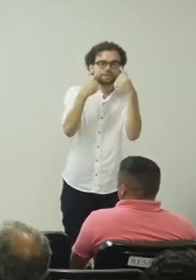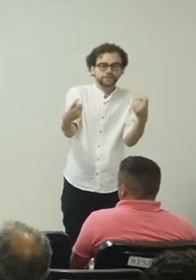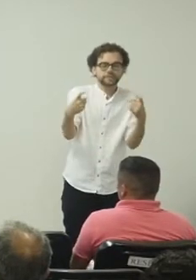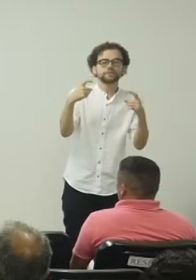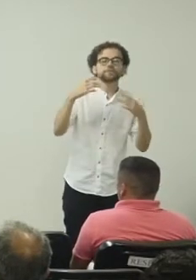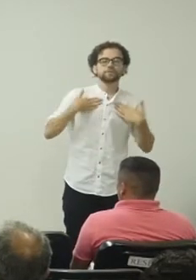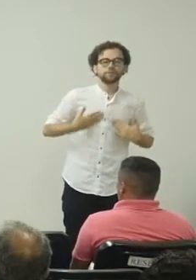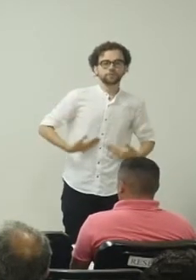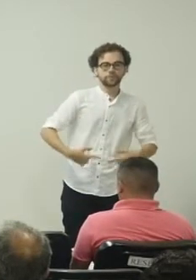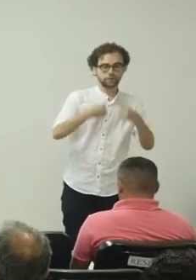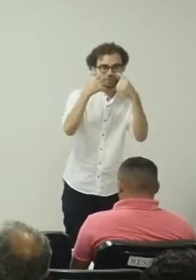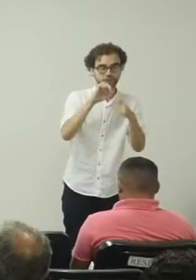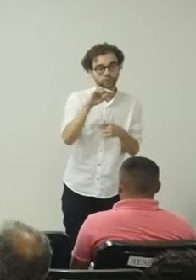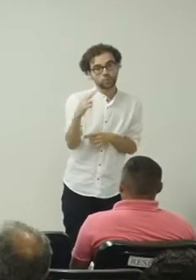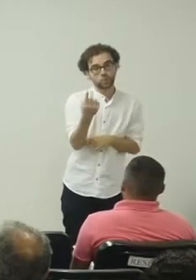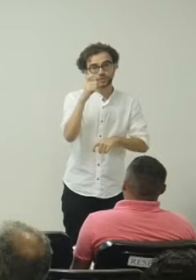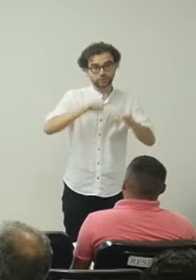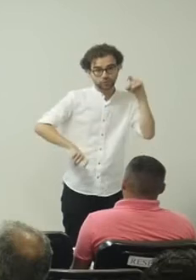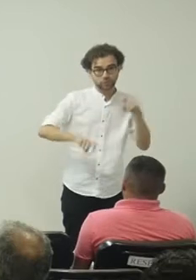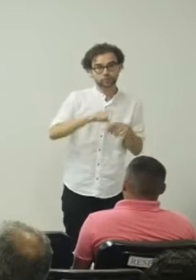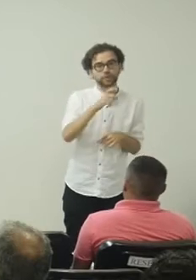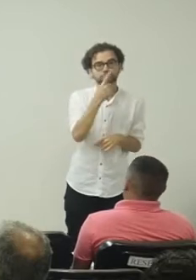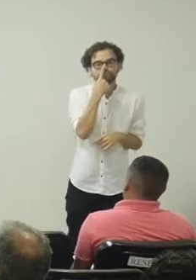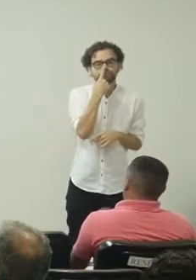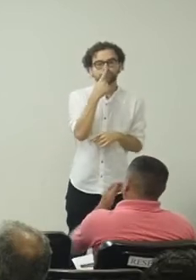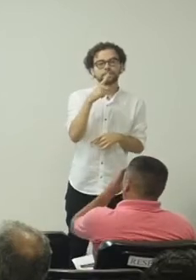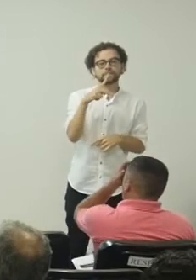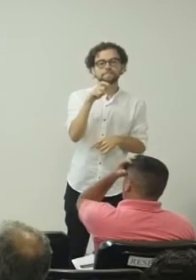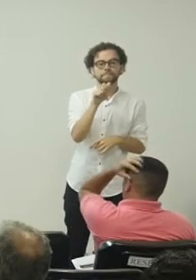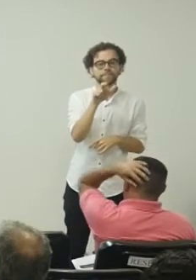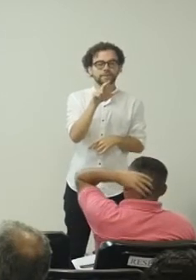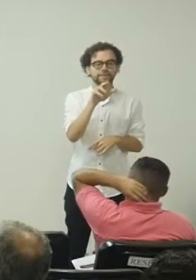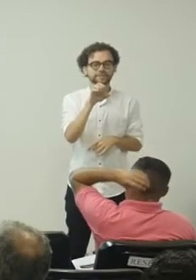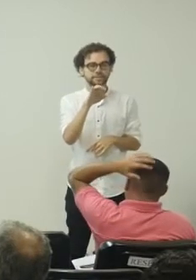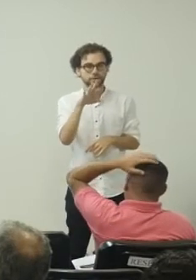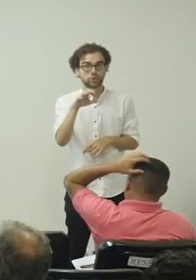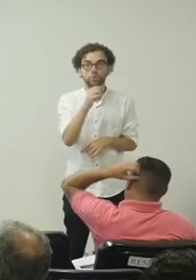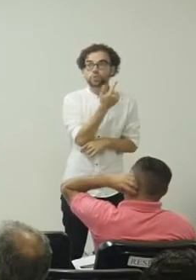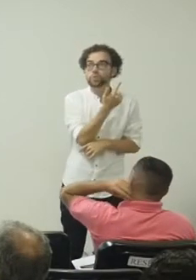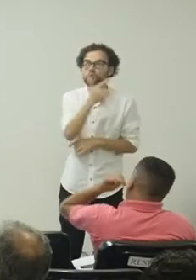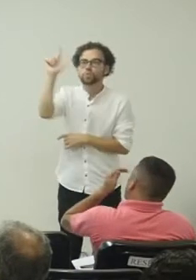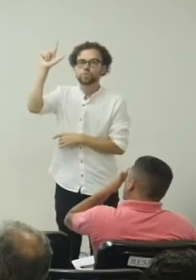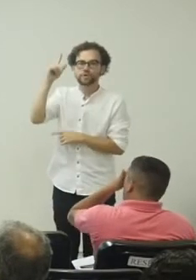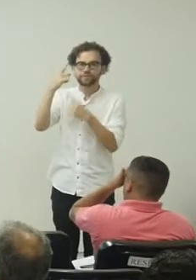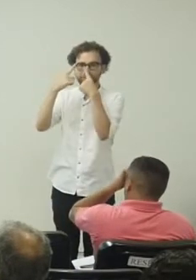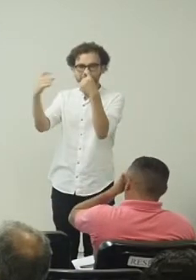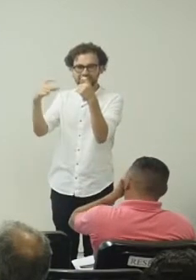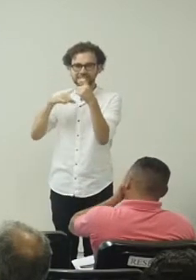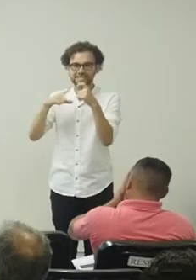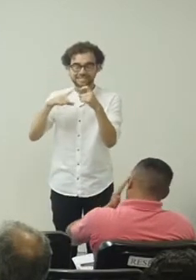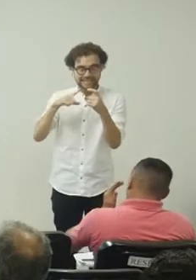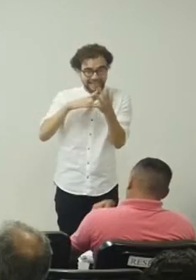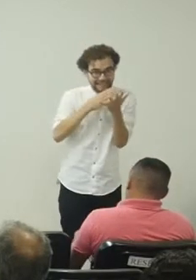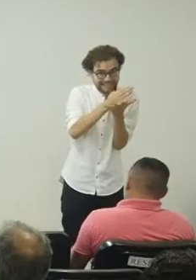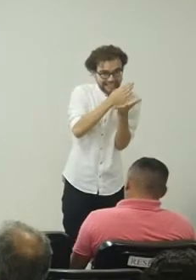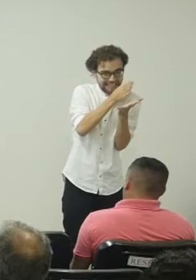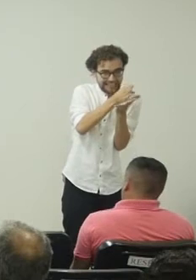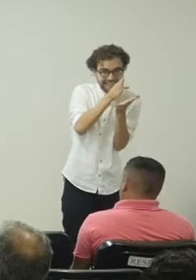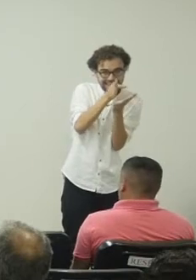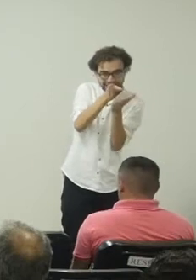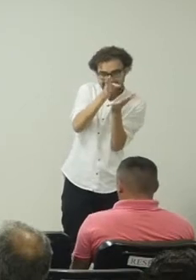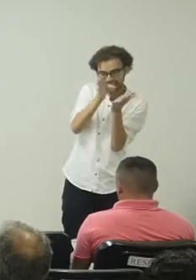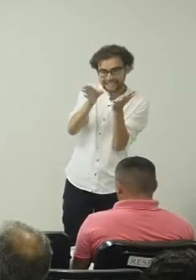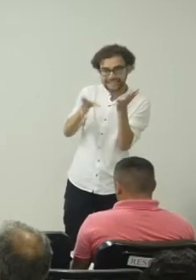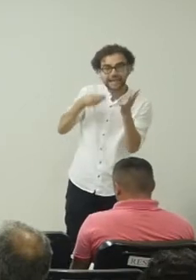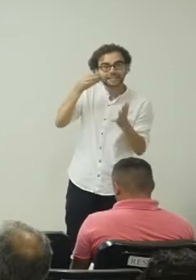por parte de um parceiro íntimo. Aí a gente já está falando de um outro tipo de violência, né? Olha como ela é multifacetada e ela é grave. O quanto